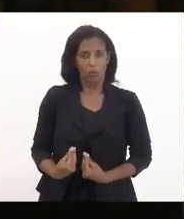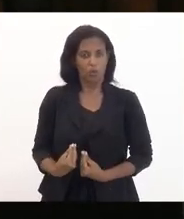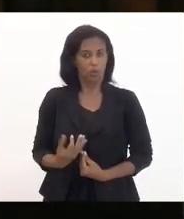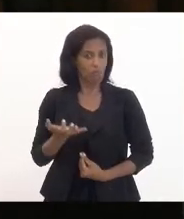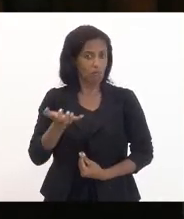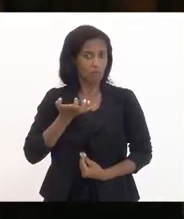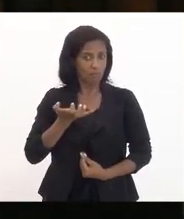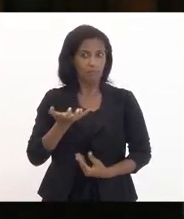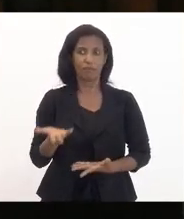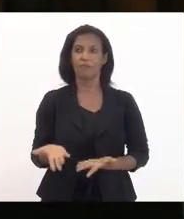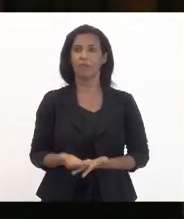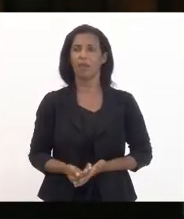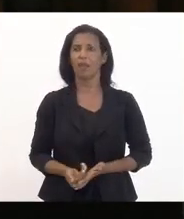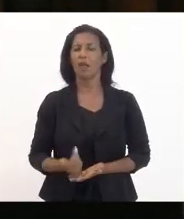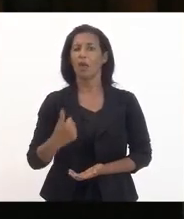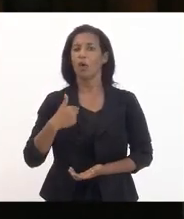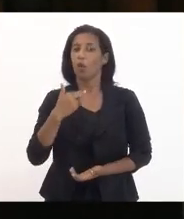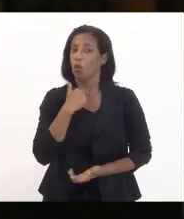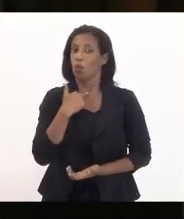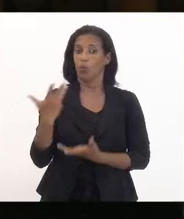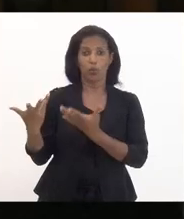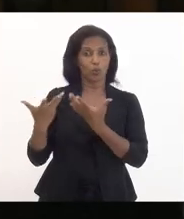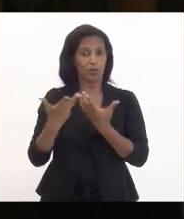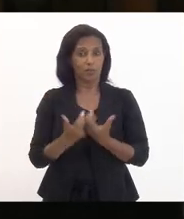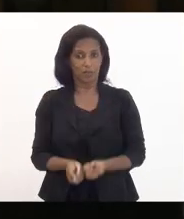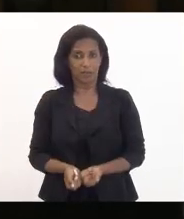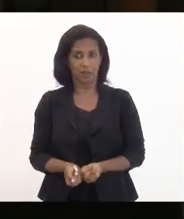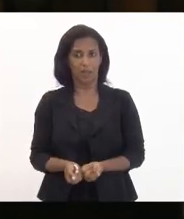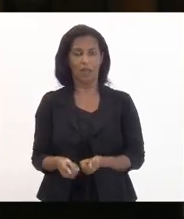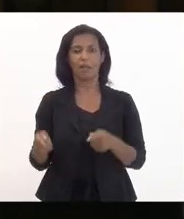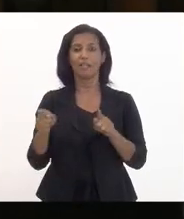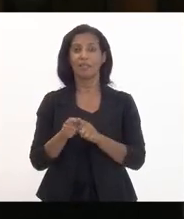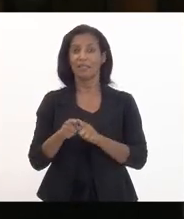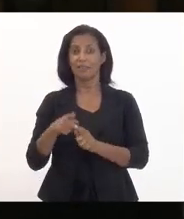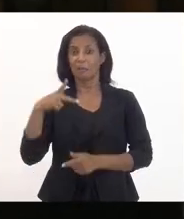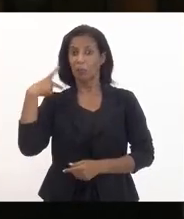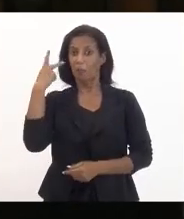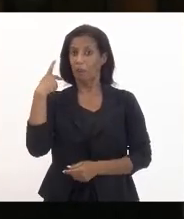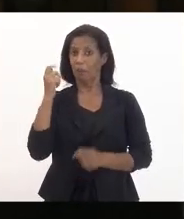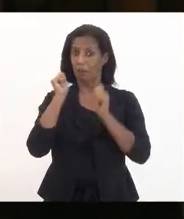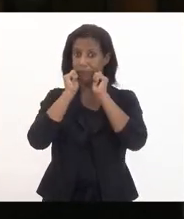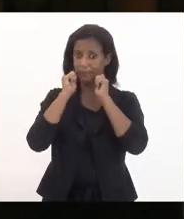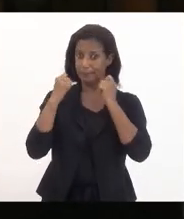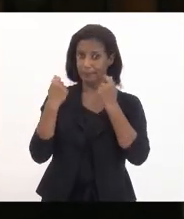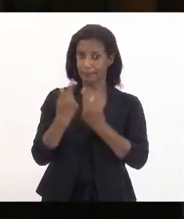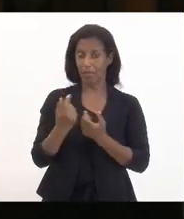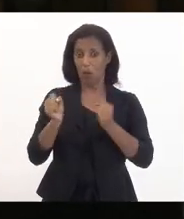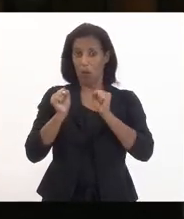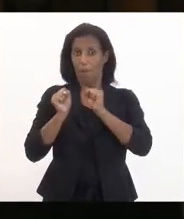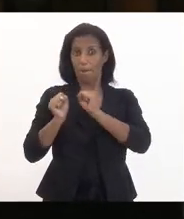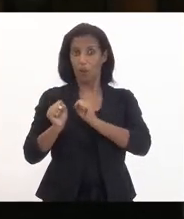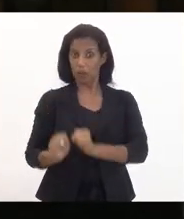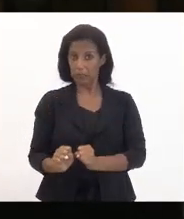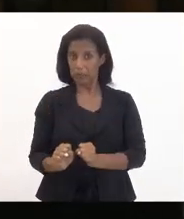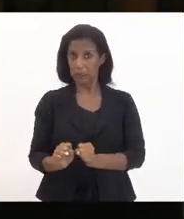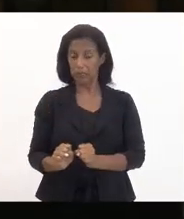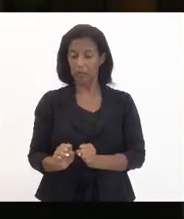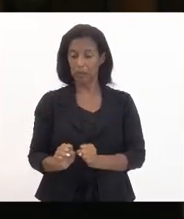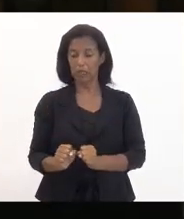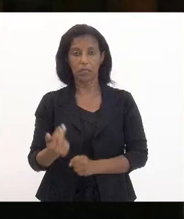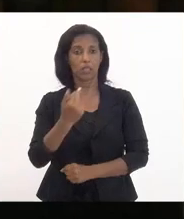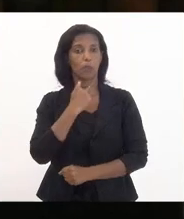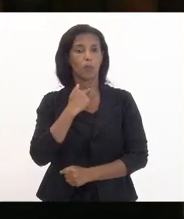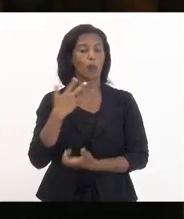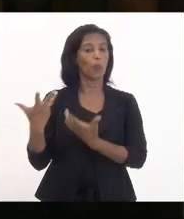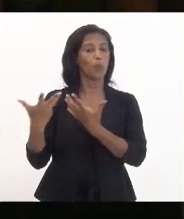convém. Agora, eu não posso aceitar, e, sobretudo, o parlamento fluminense, um poder instituído, não